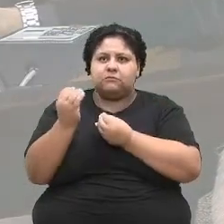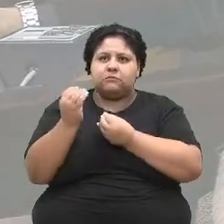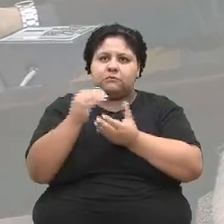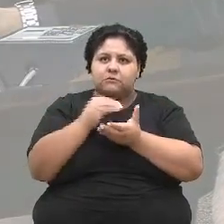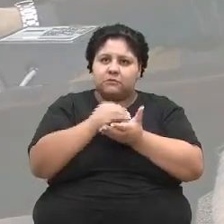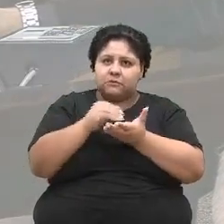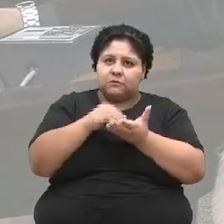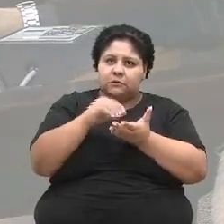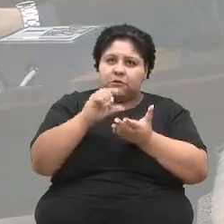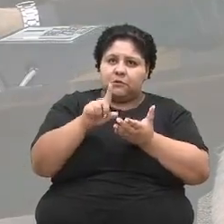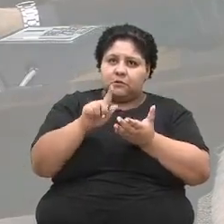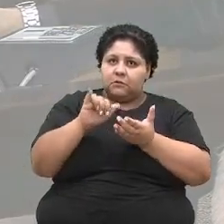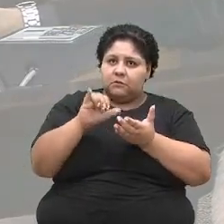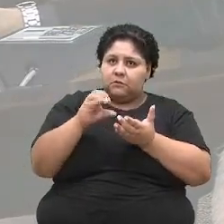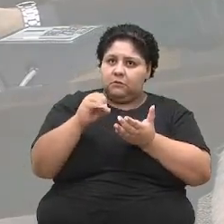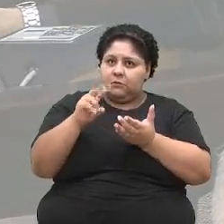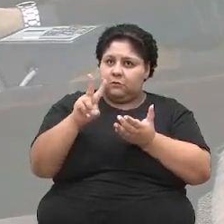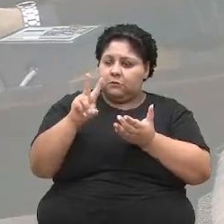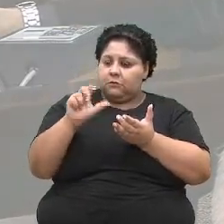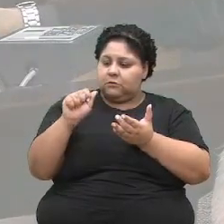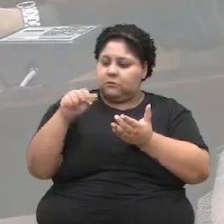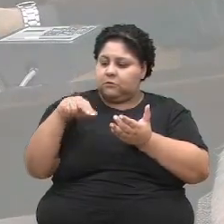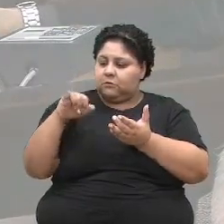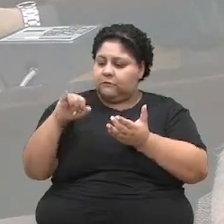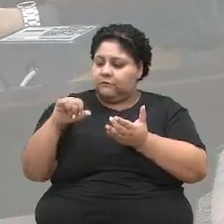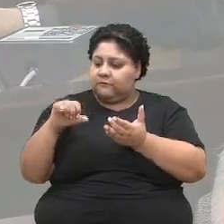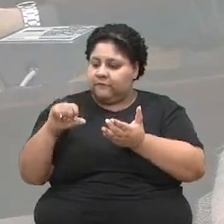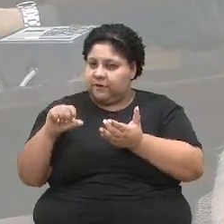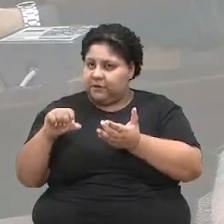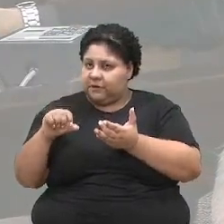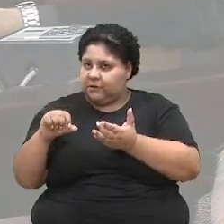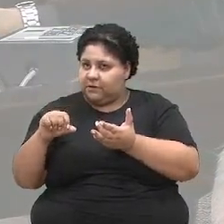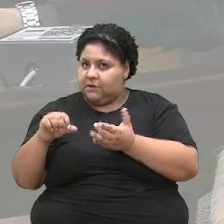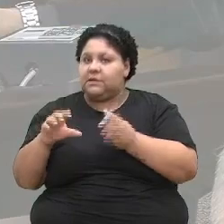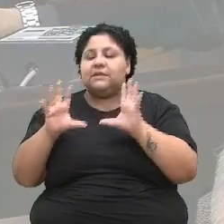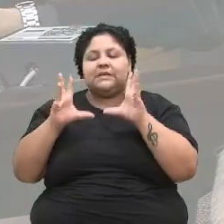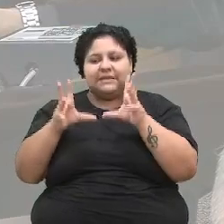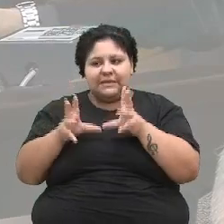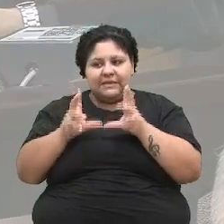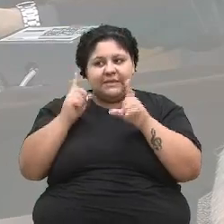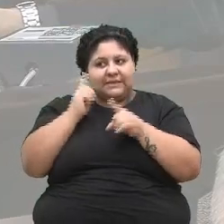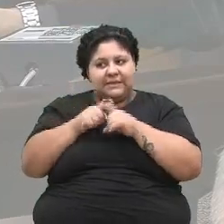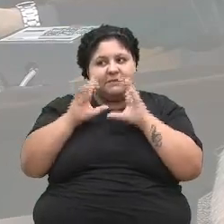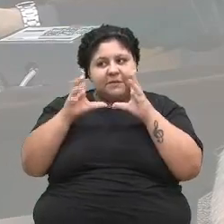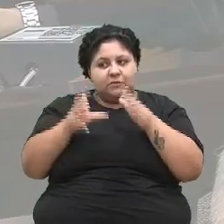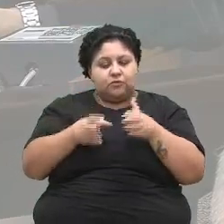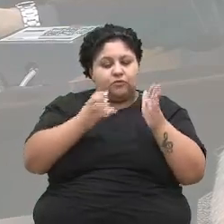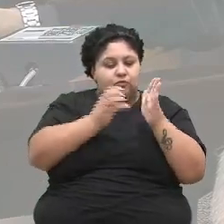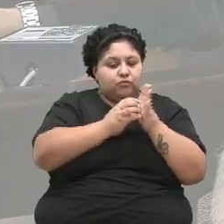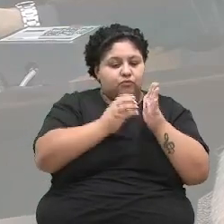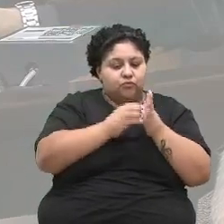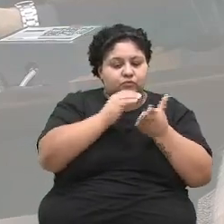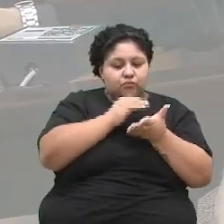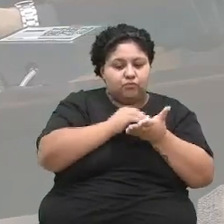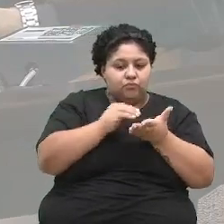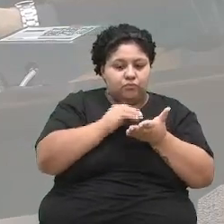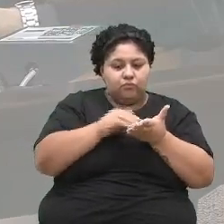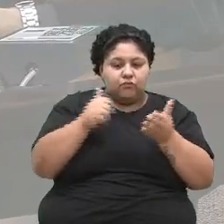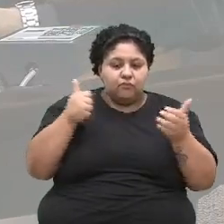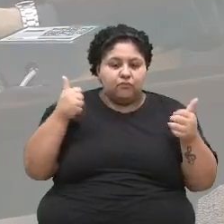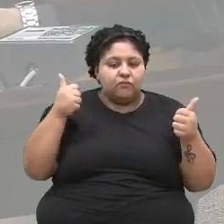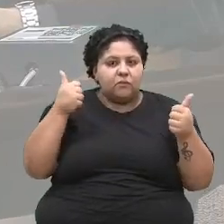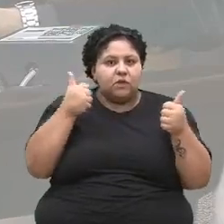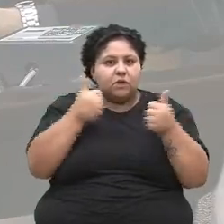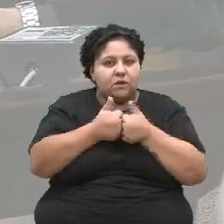Giovanni e assim também em seu nome a todos os servidores da Secretaria Municipal do Urbanismo. Para declarar voto, senhor presidente. Em conjunto